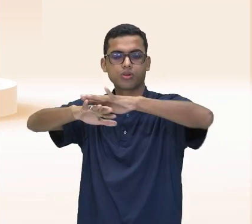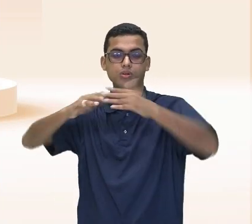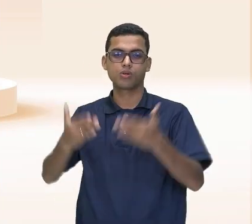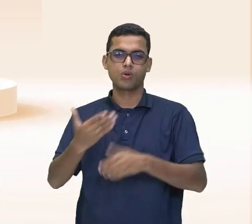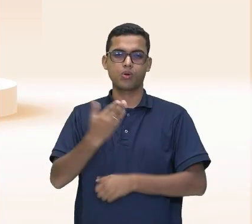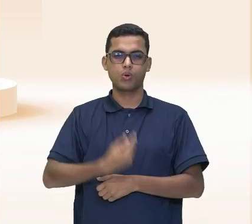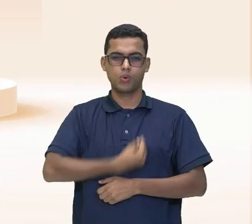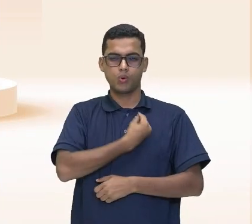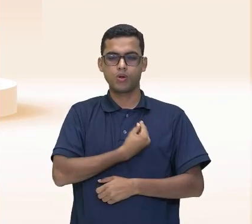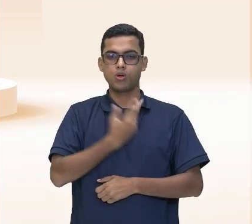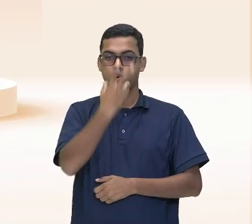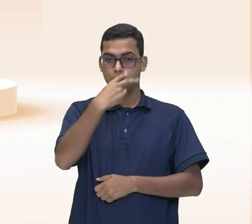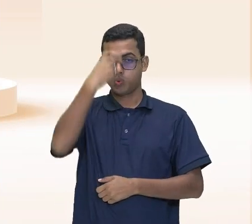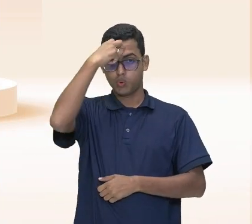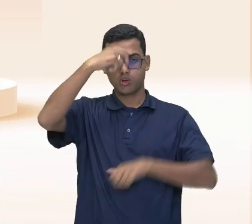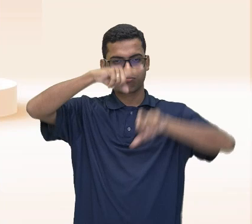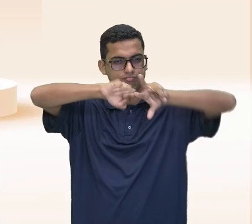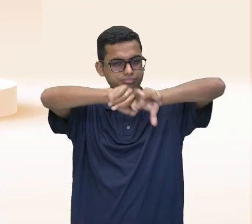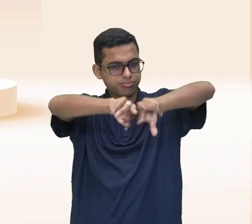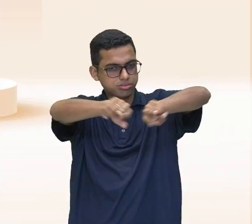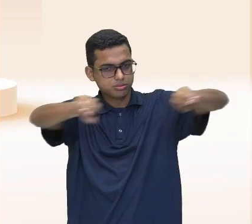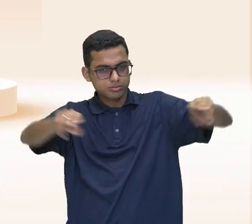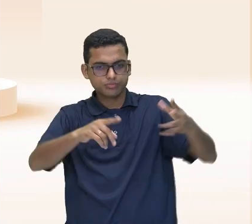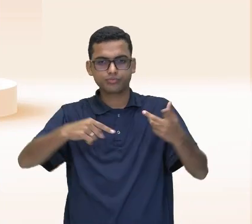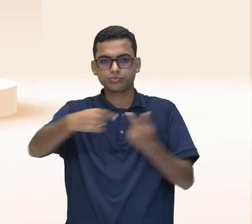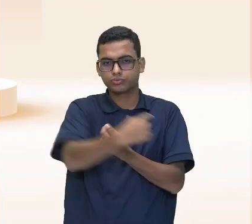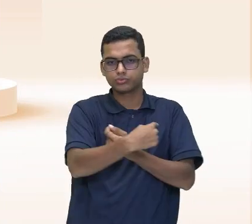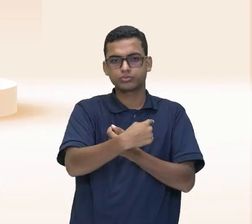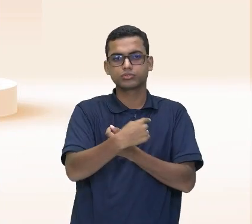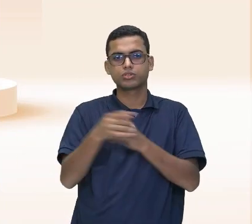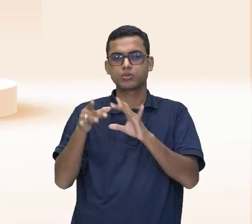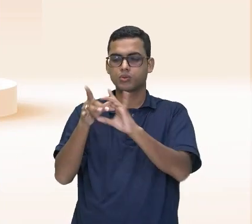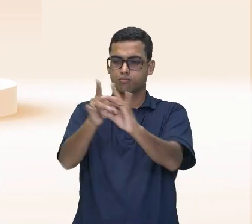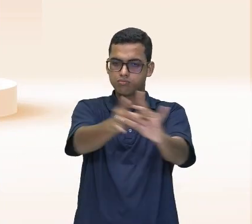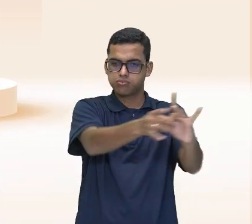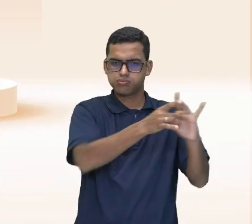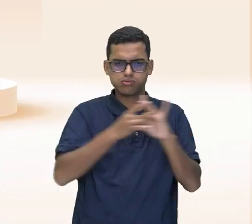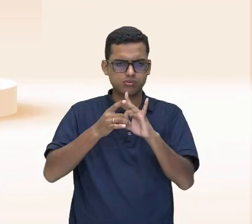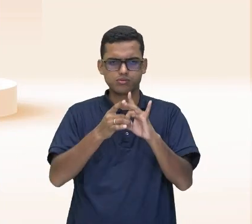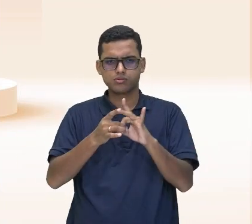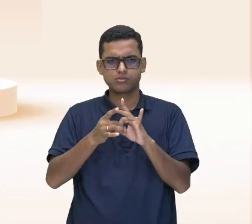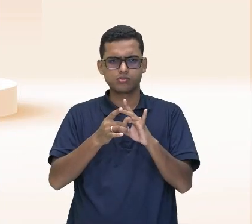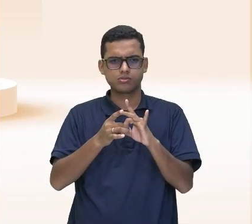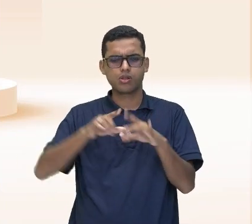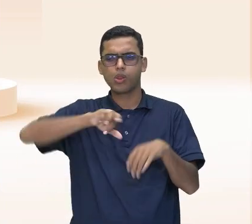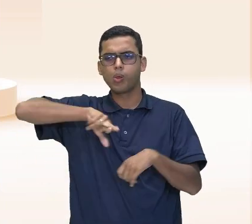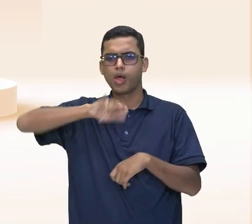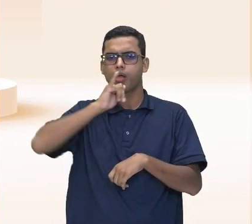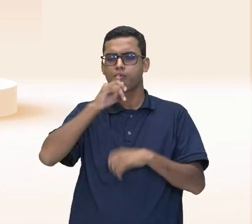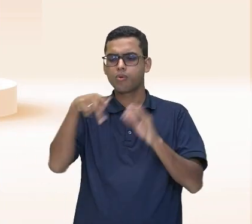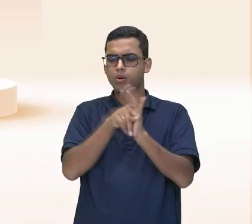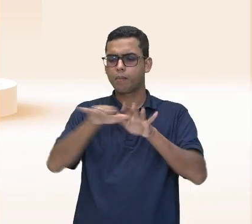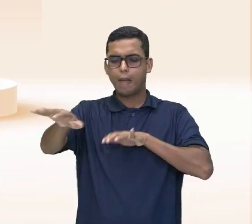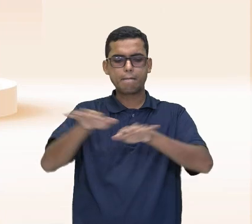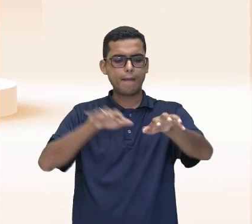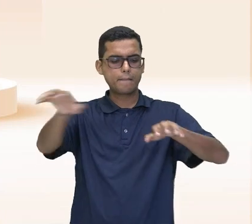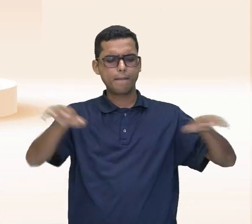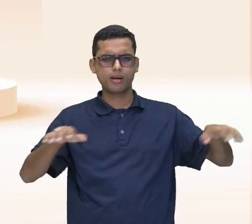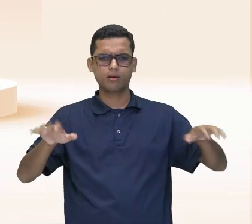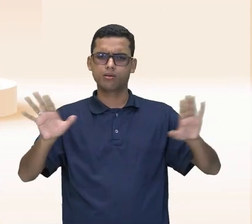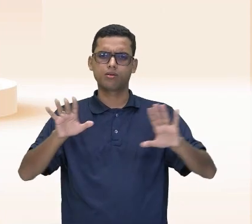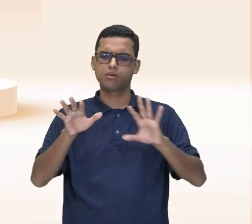de forma integral. Ele não é solto, fragmentado, ele é integral.